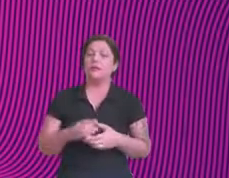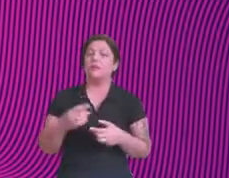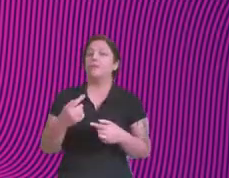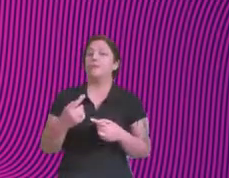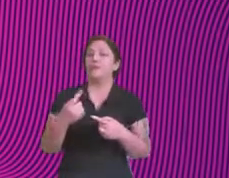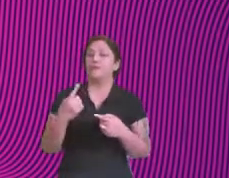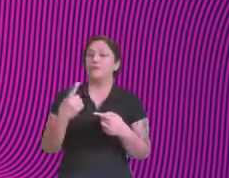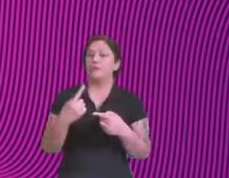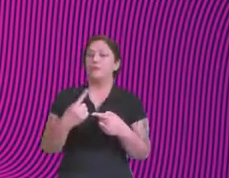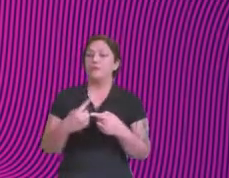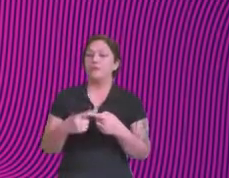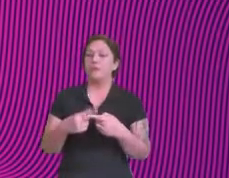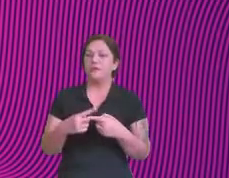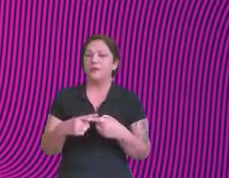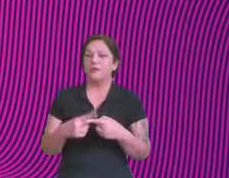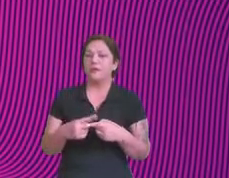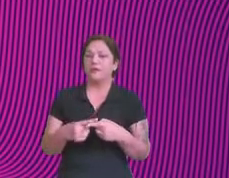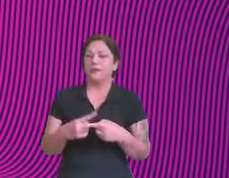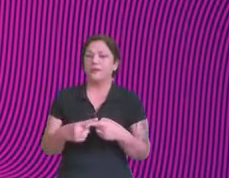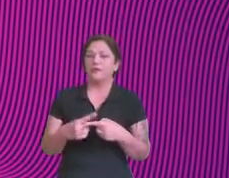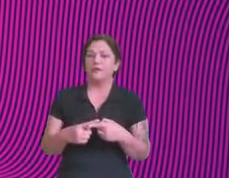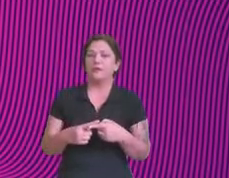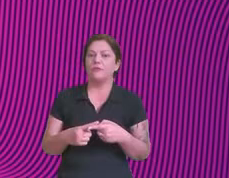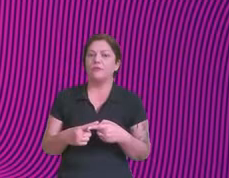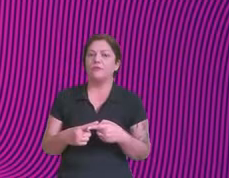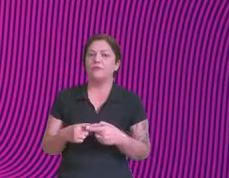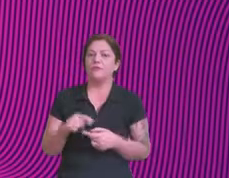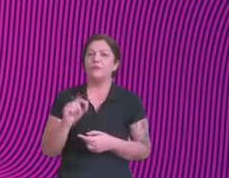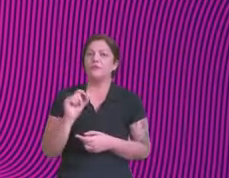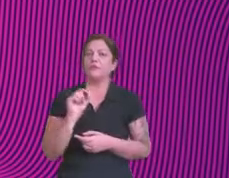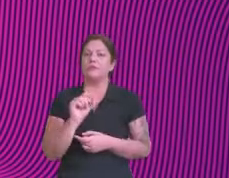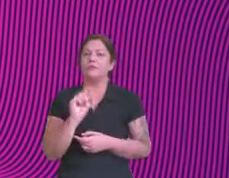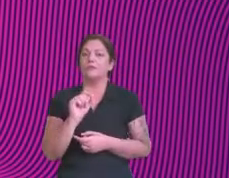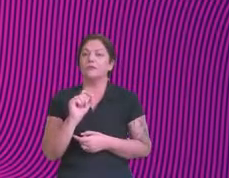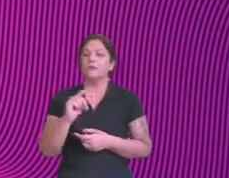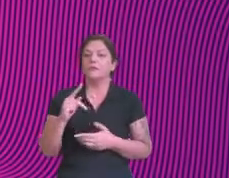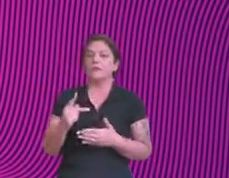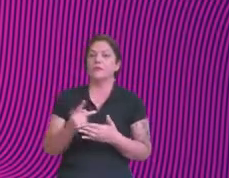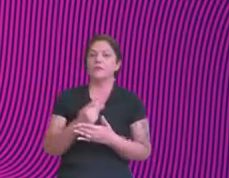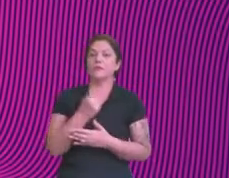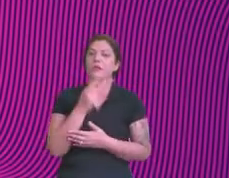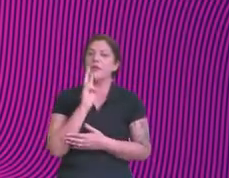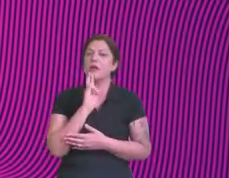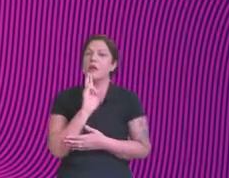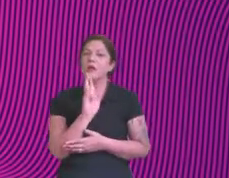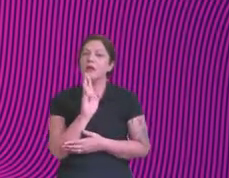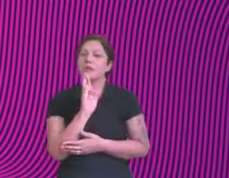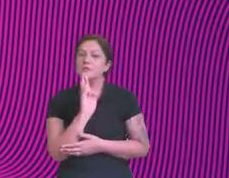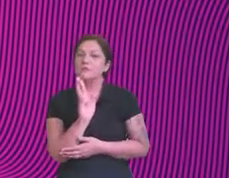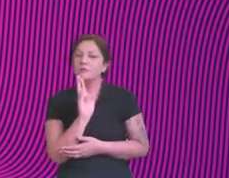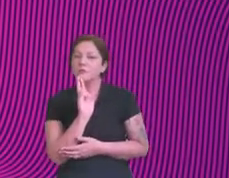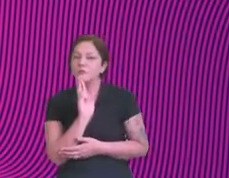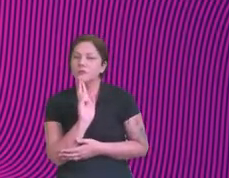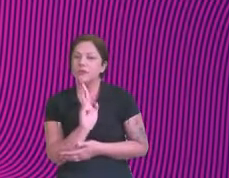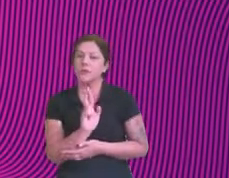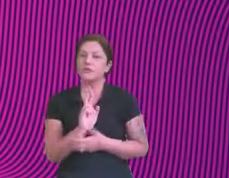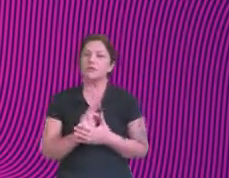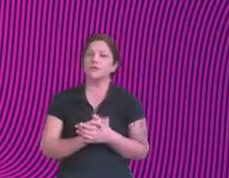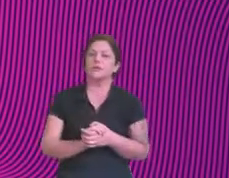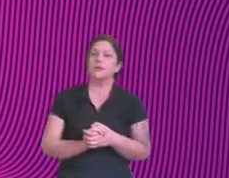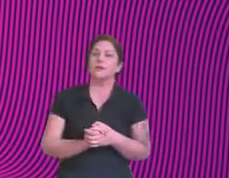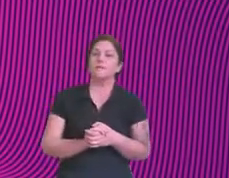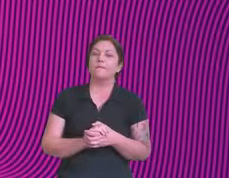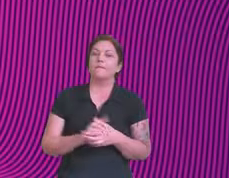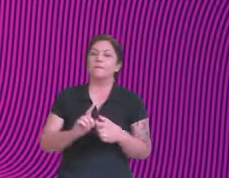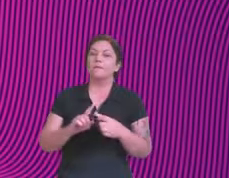para a gente, e tem tido alguns casos de boa resposta, sim, até com redução de doença. Então, para estômago, eu acho que